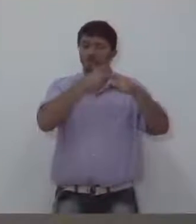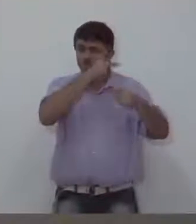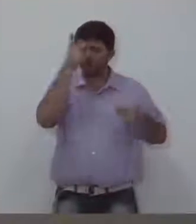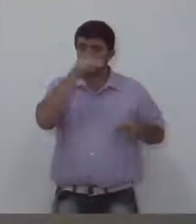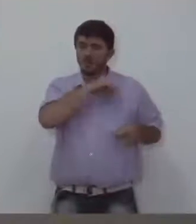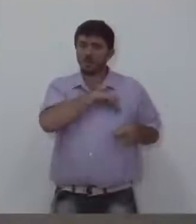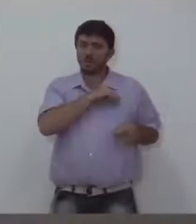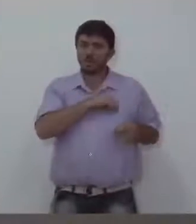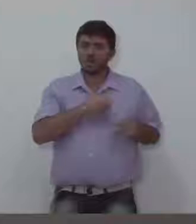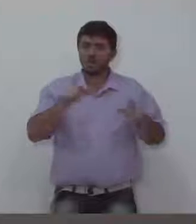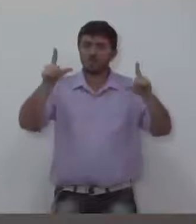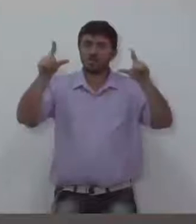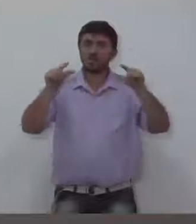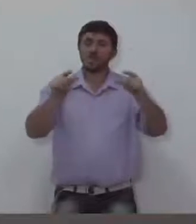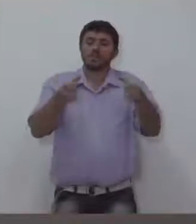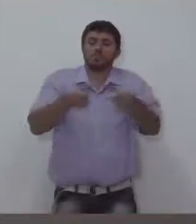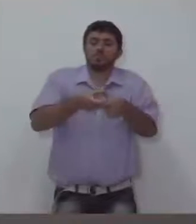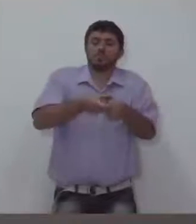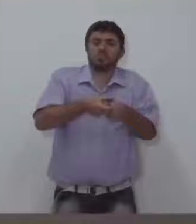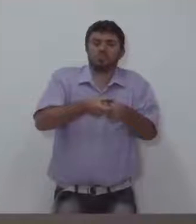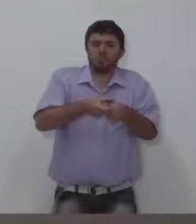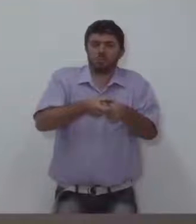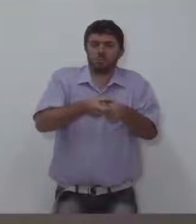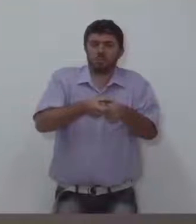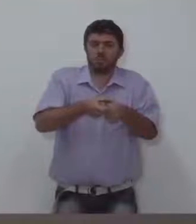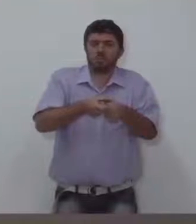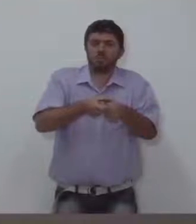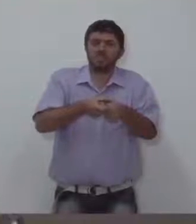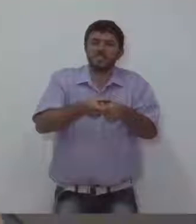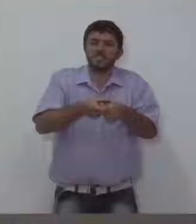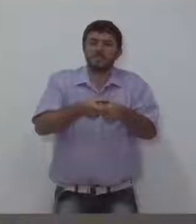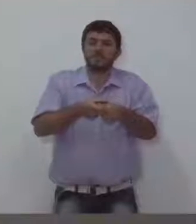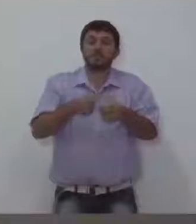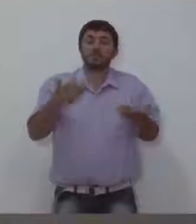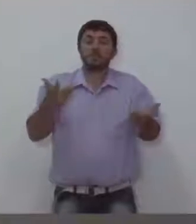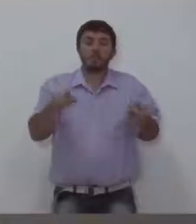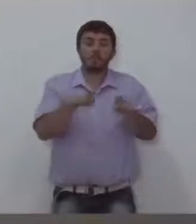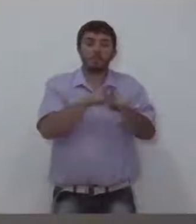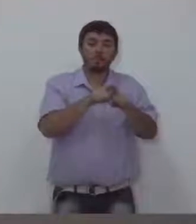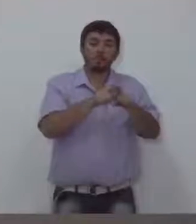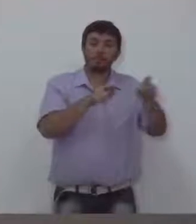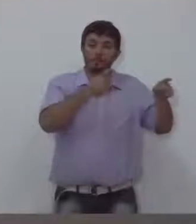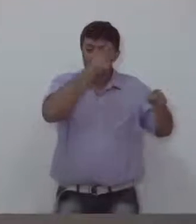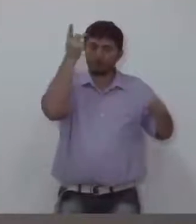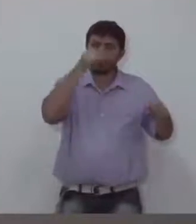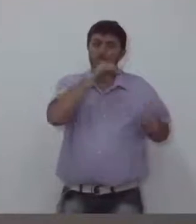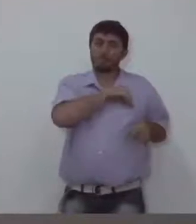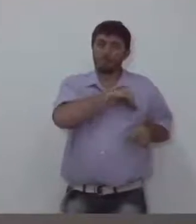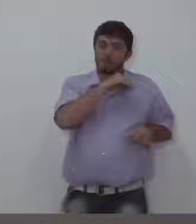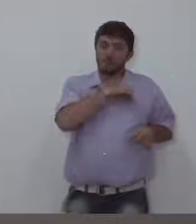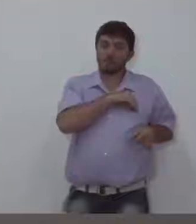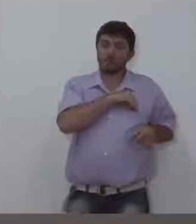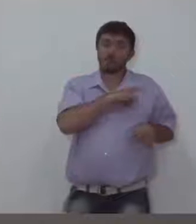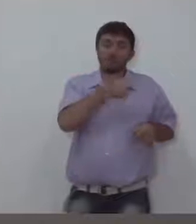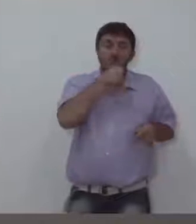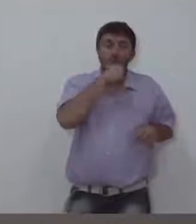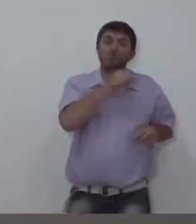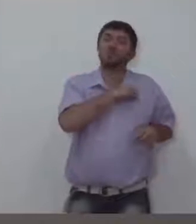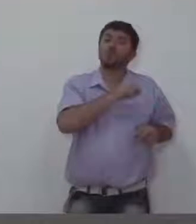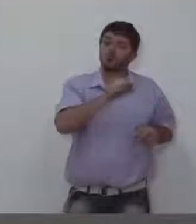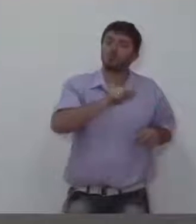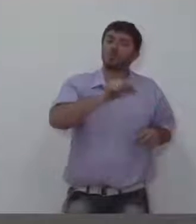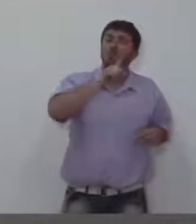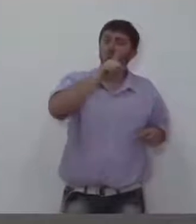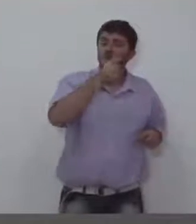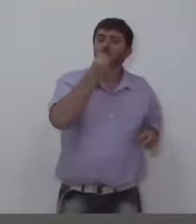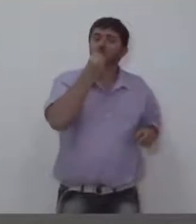Óbvio. O segundo pilar, o rendimento dos nossos idosos é muito alto, que bom. As pessoas vêm buscar a cidade para morar. Mas